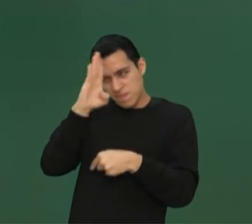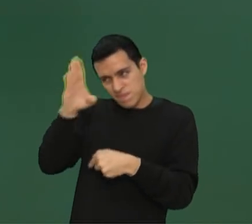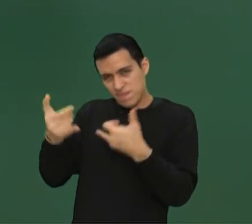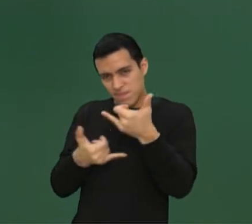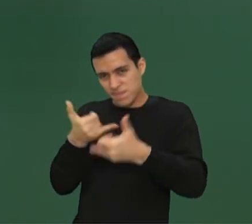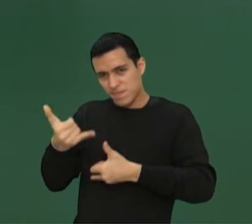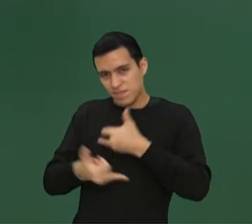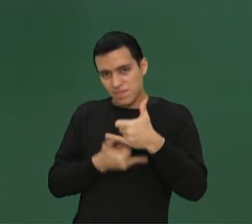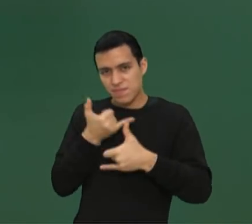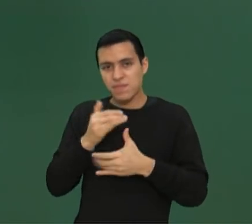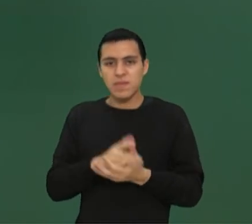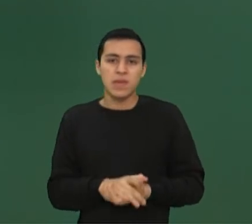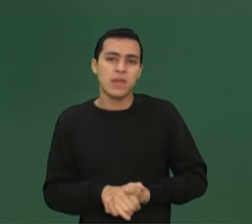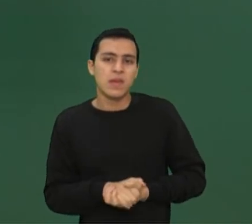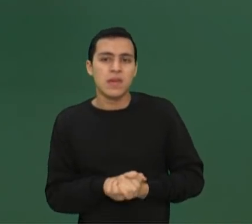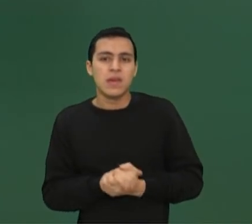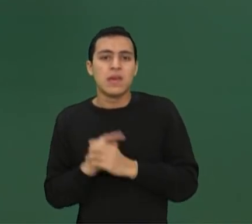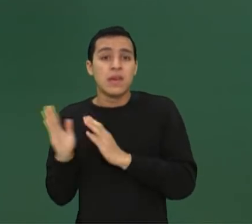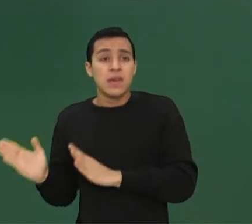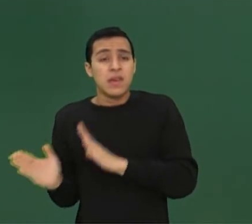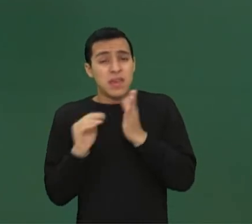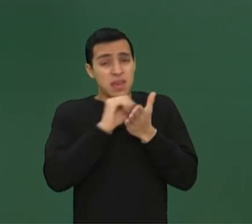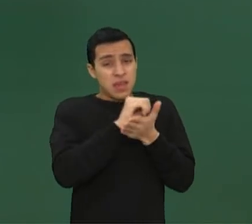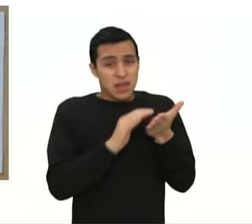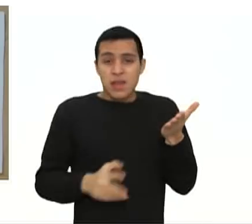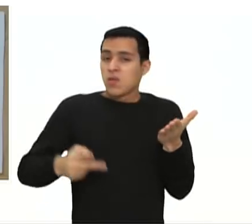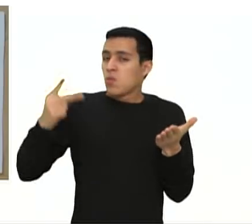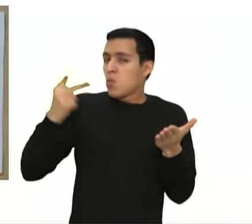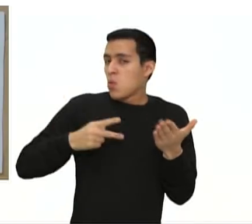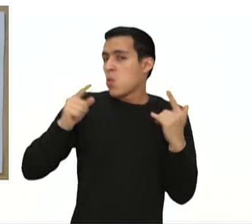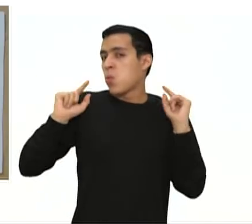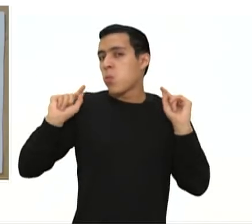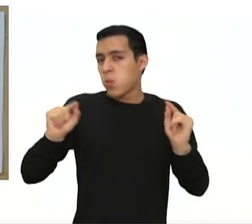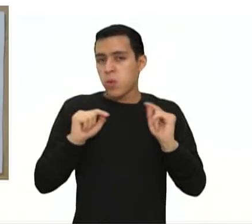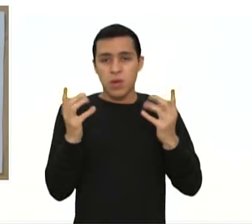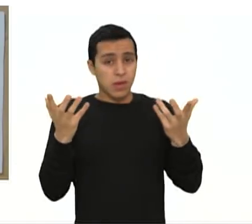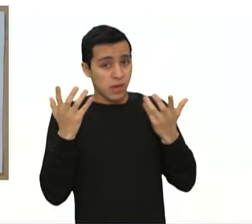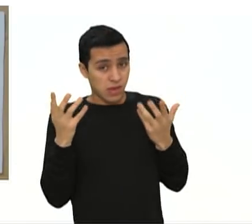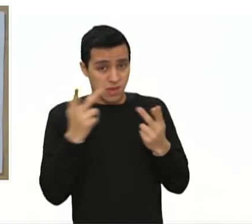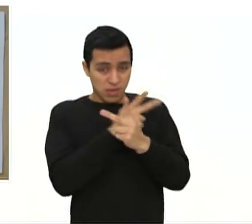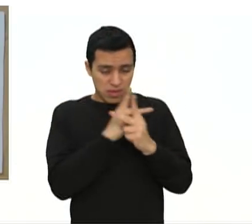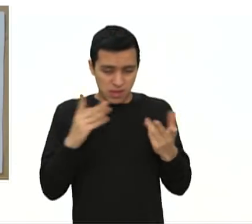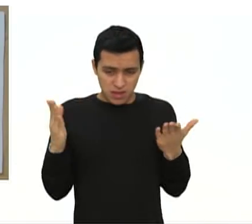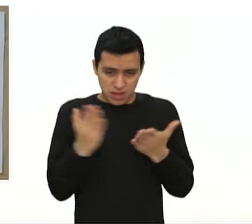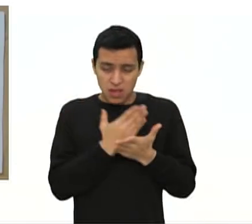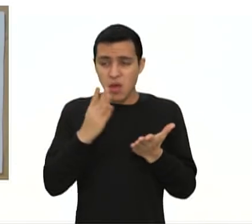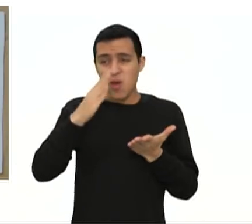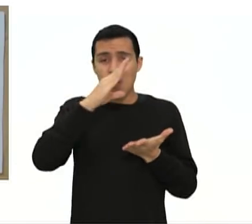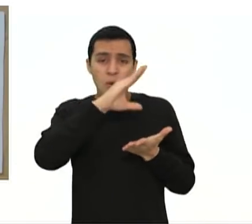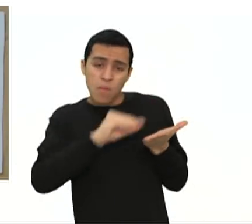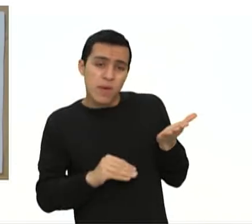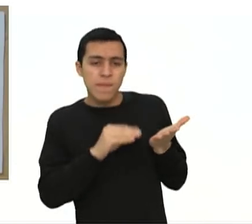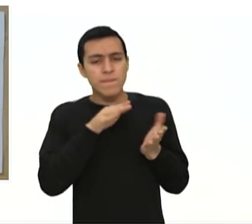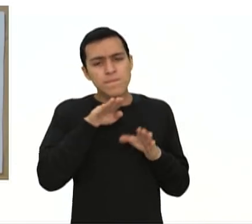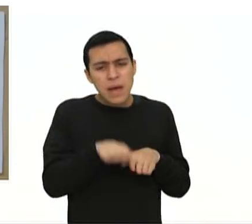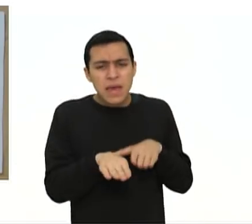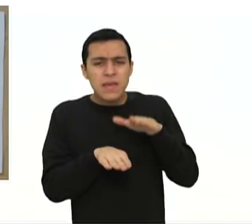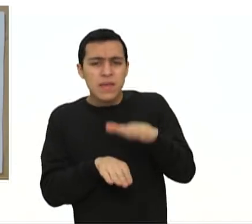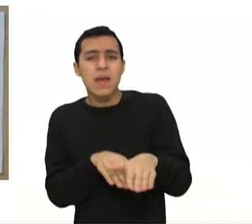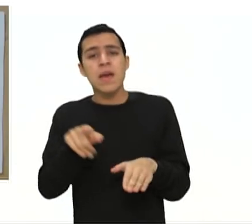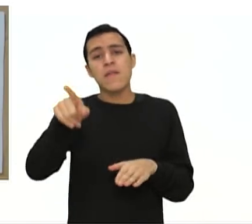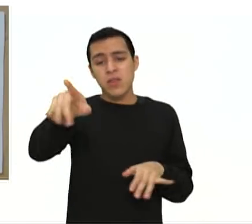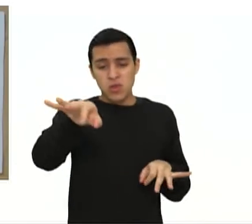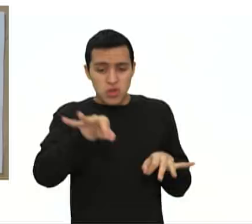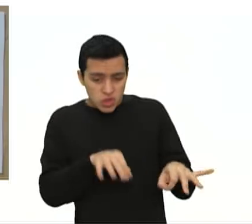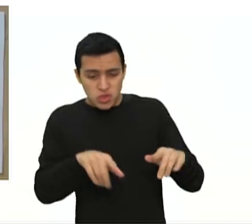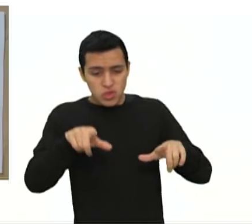jogo. Vamos para a atividade 2. Eu quero que no caderno você copie o passo a passo para vocês construírem o tabuleiro